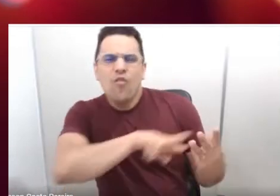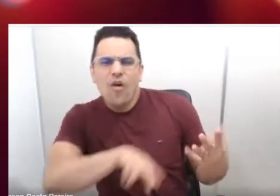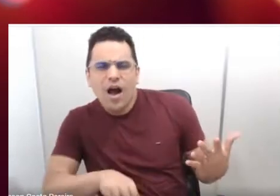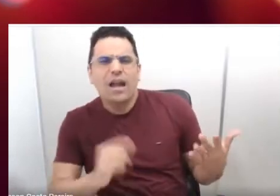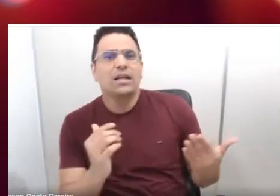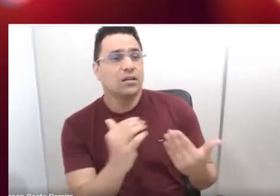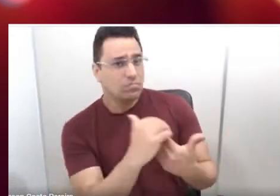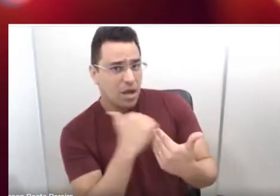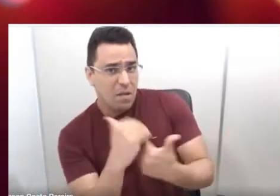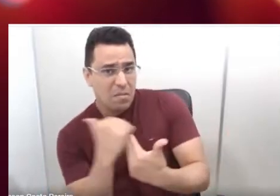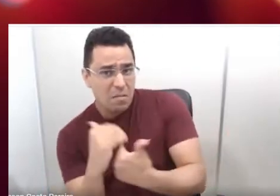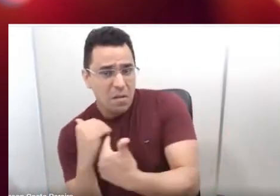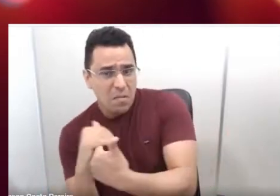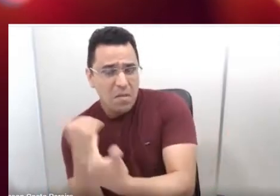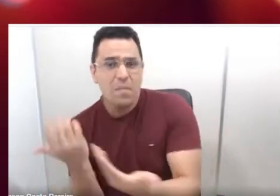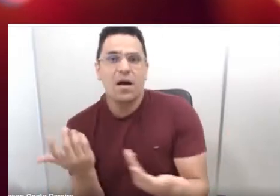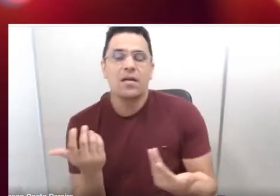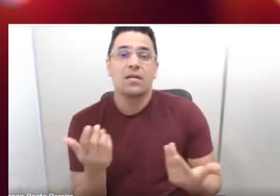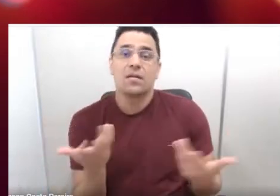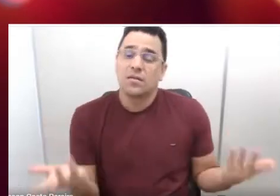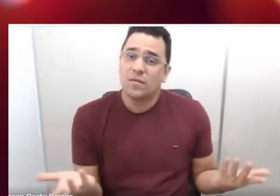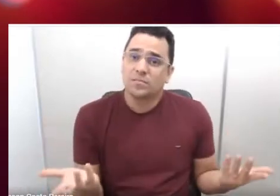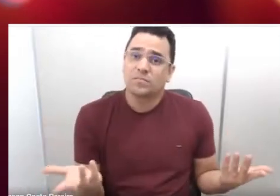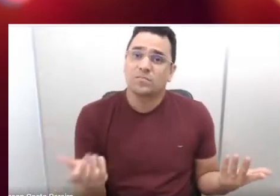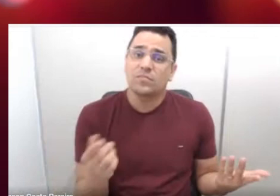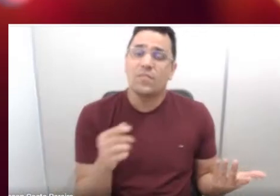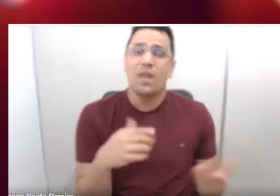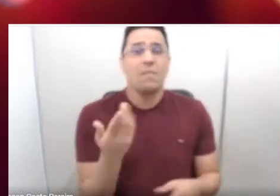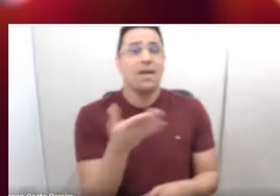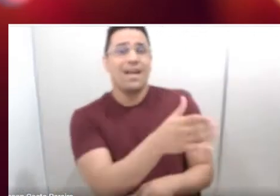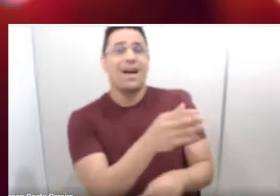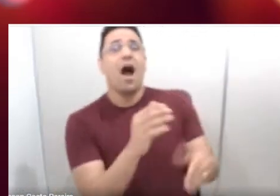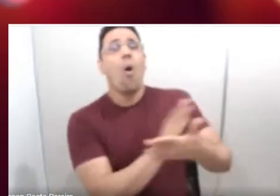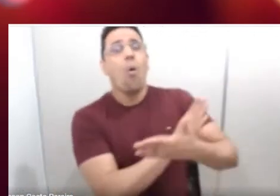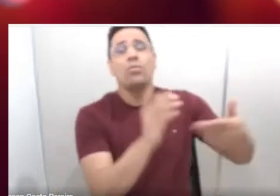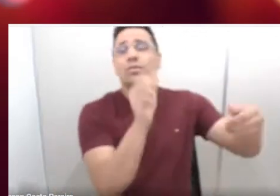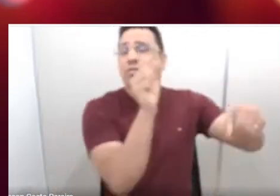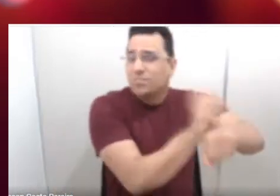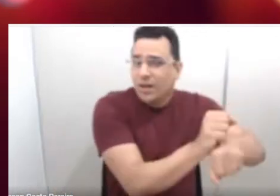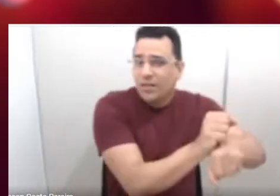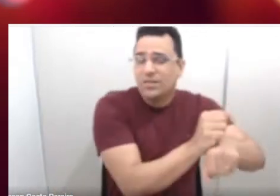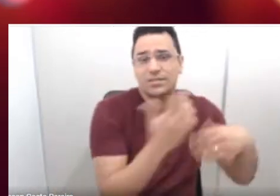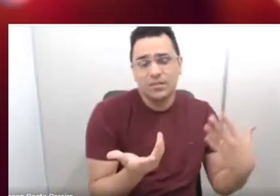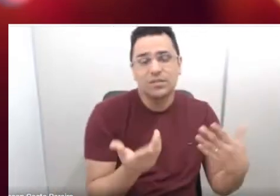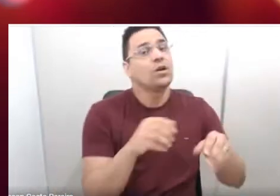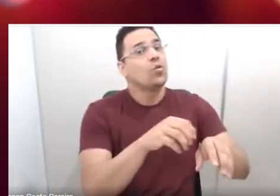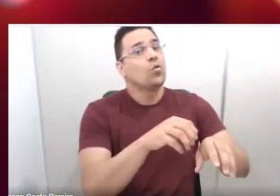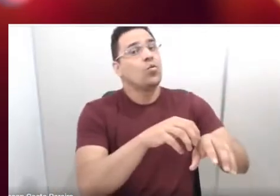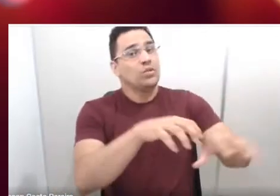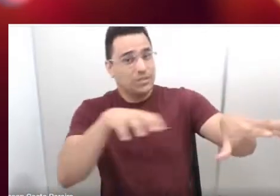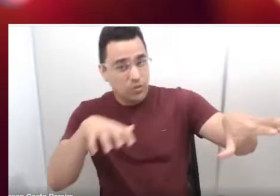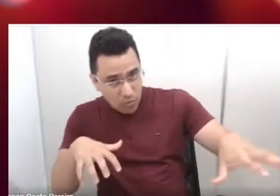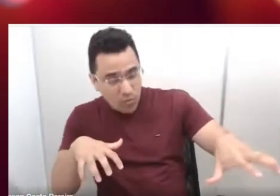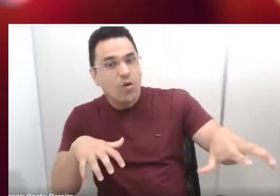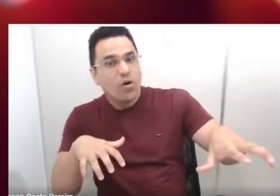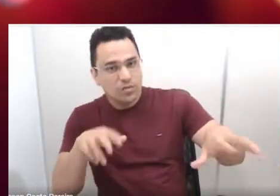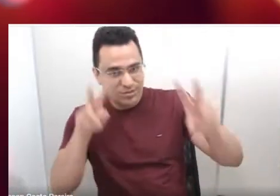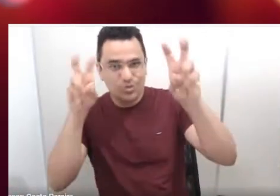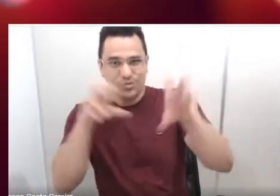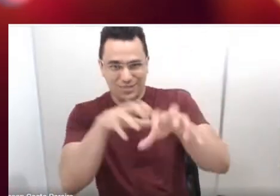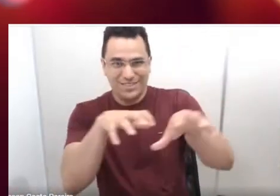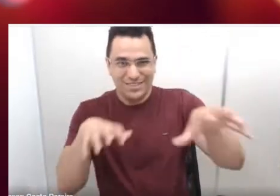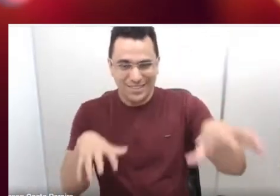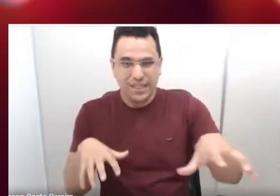docência a gente não conseguia fazer porque as escolas não tinham aula também. Mas o ensino remoto eu vejo como ele surge como